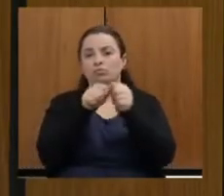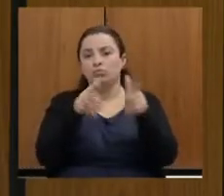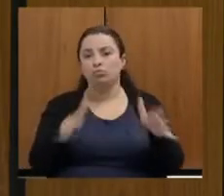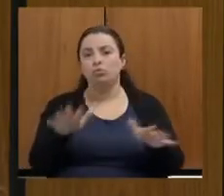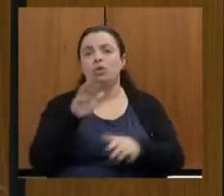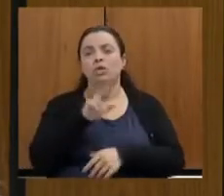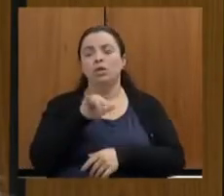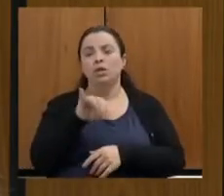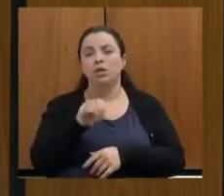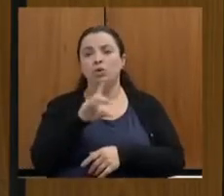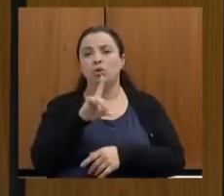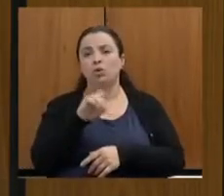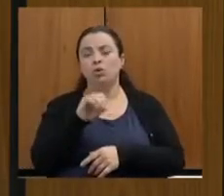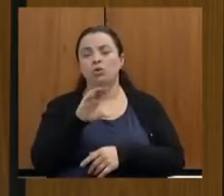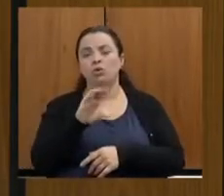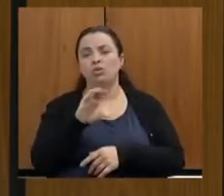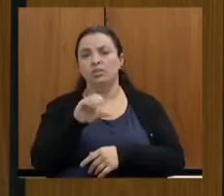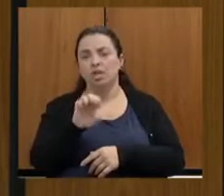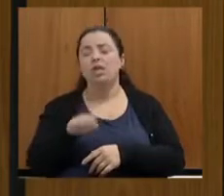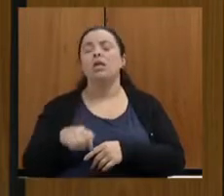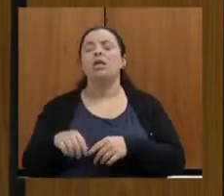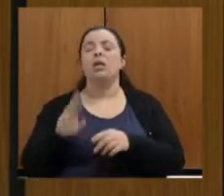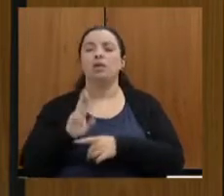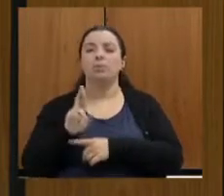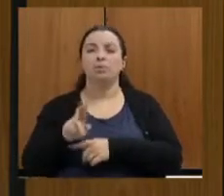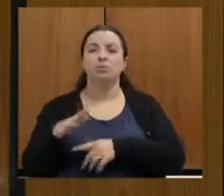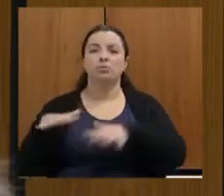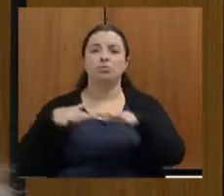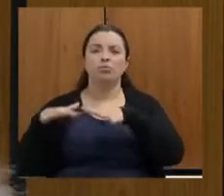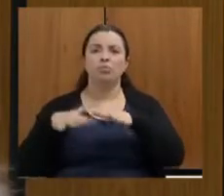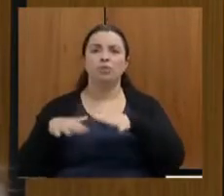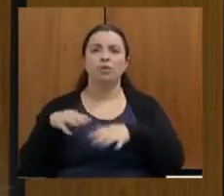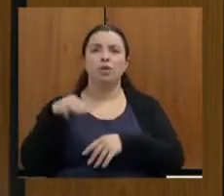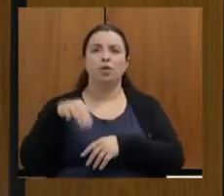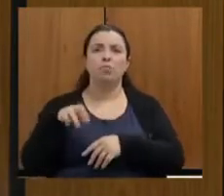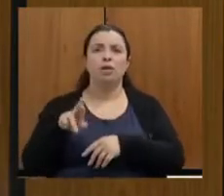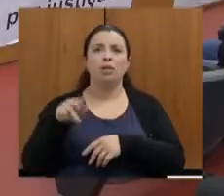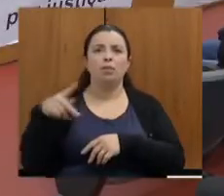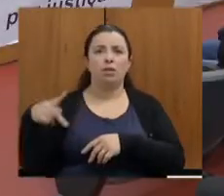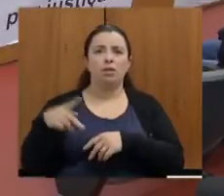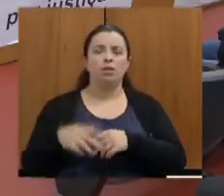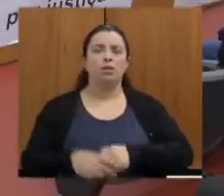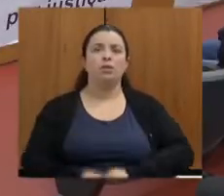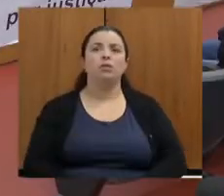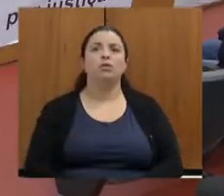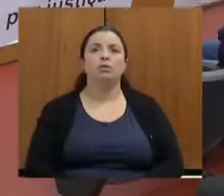do MRP movimento ressurgência Pure tendo uma gratidão e